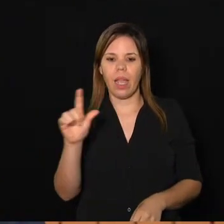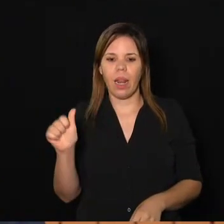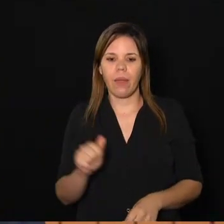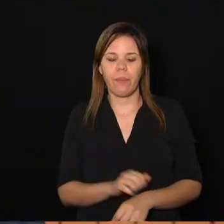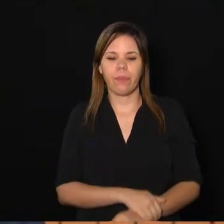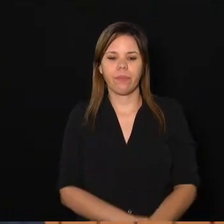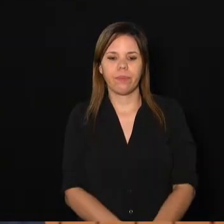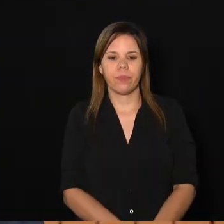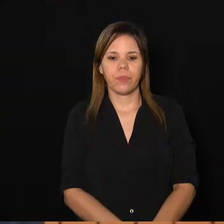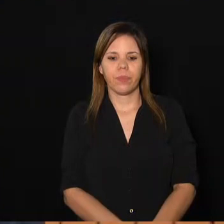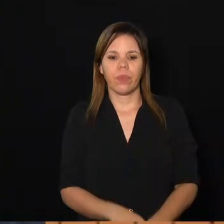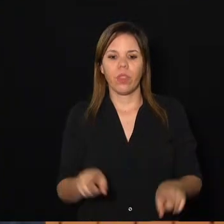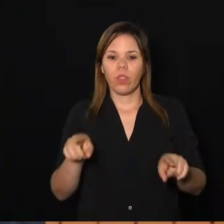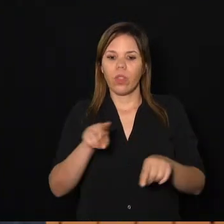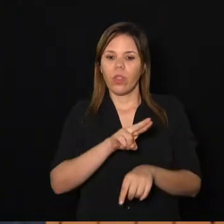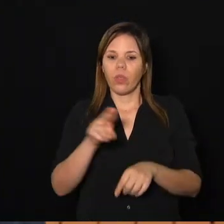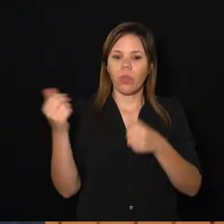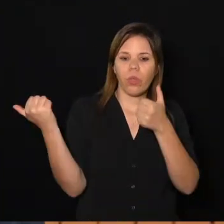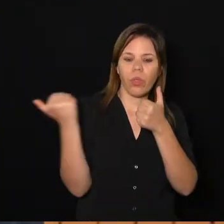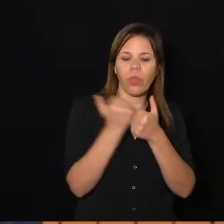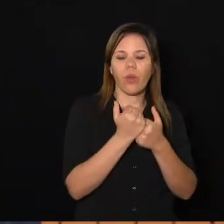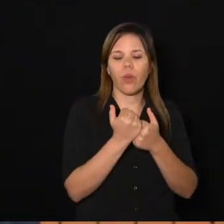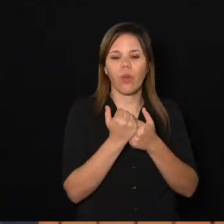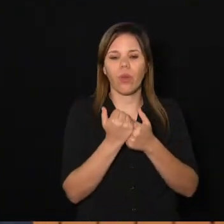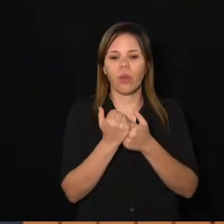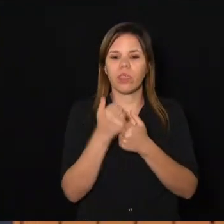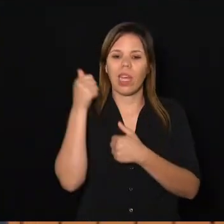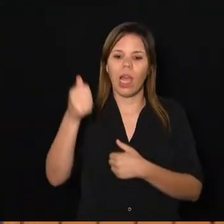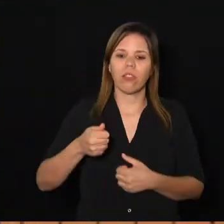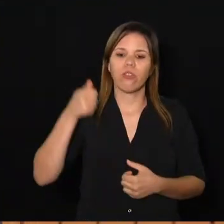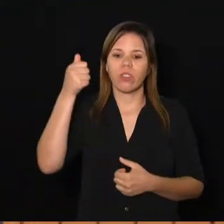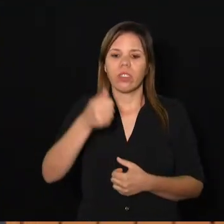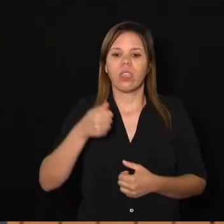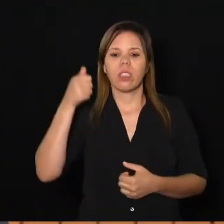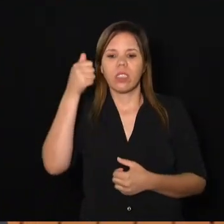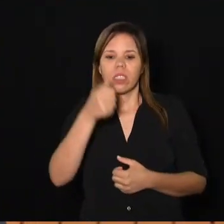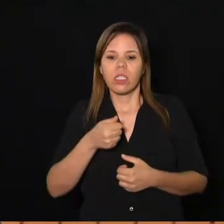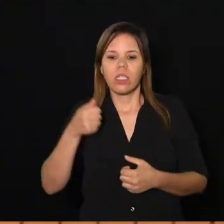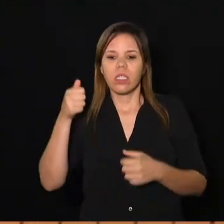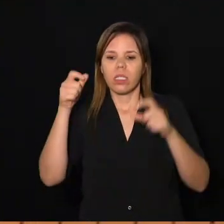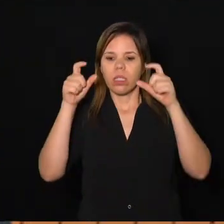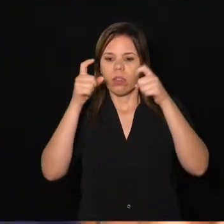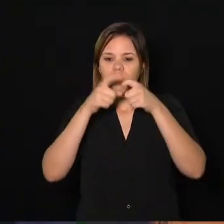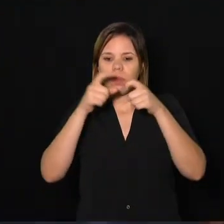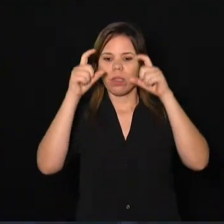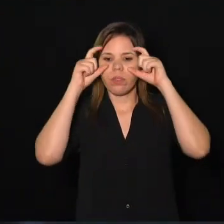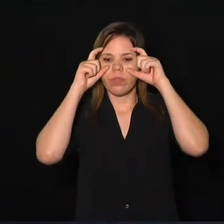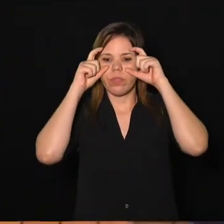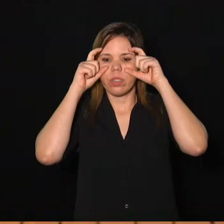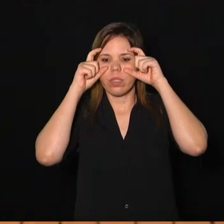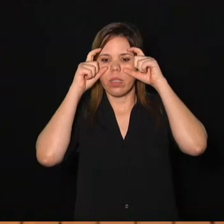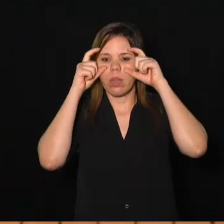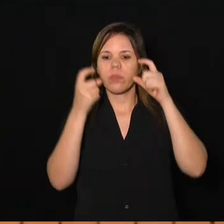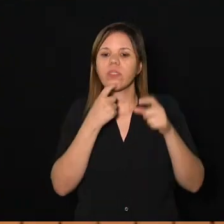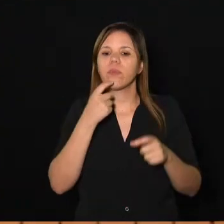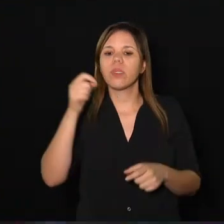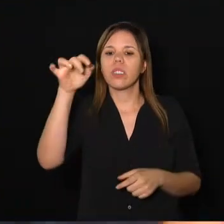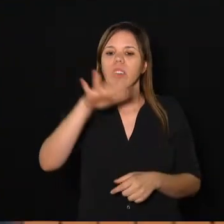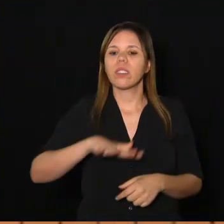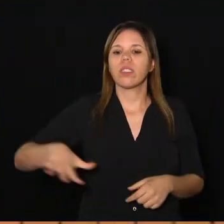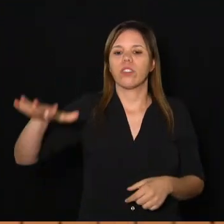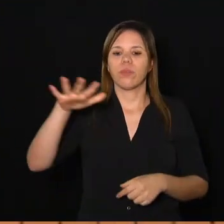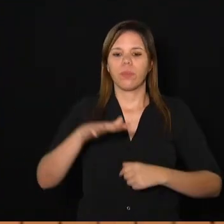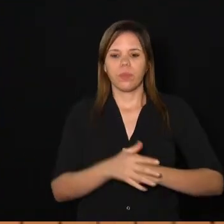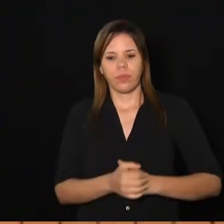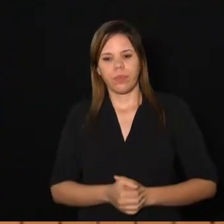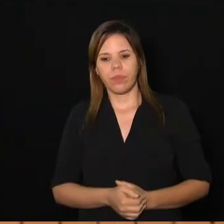da associação dos oftalmologistas de Campinas e região doutor o senhor pode se senhor quiser usar lá também